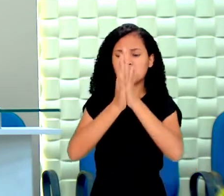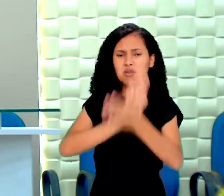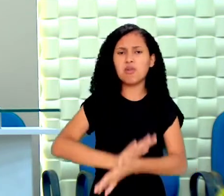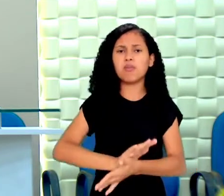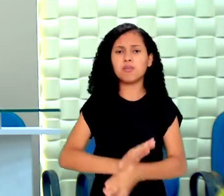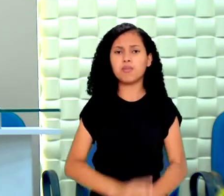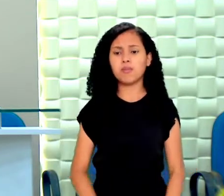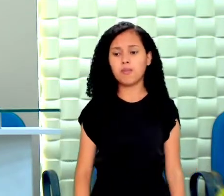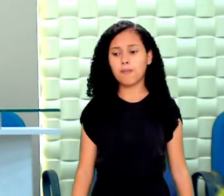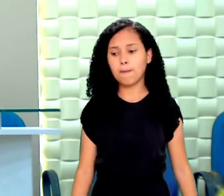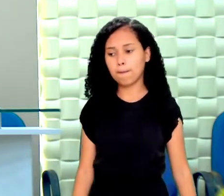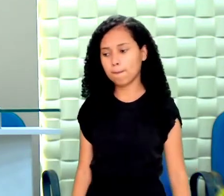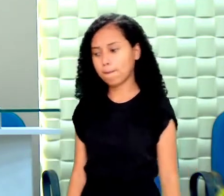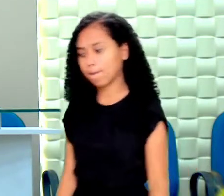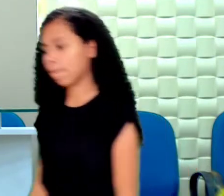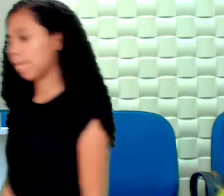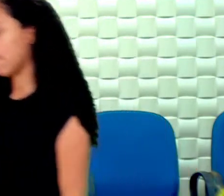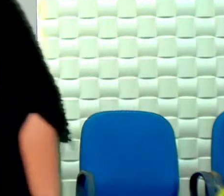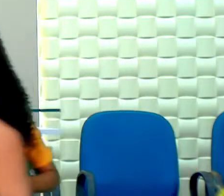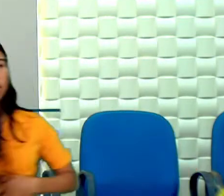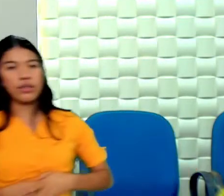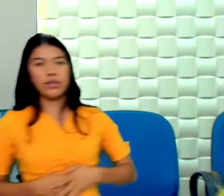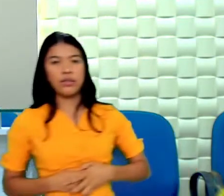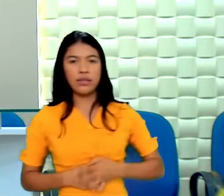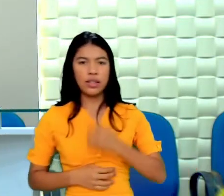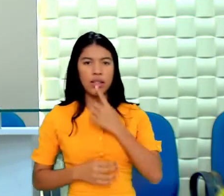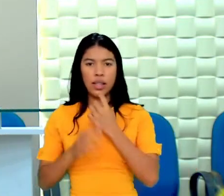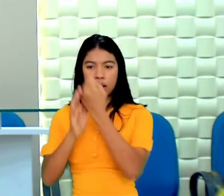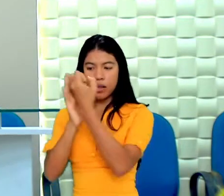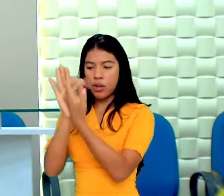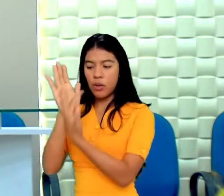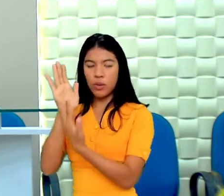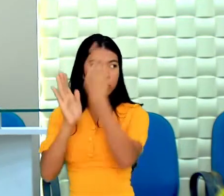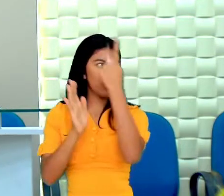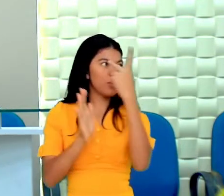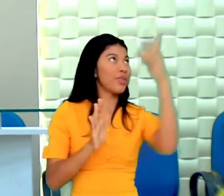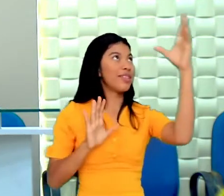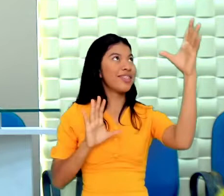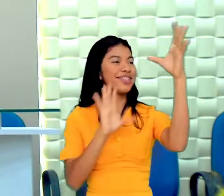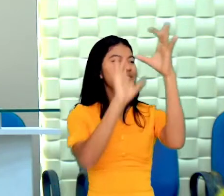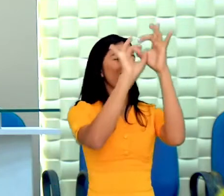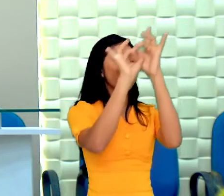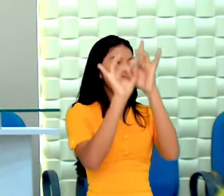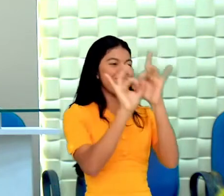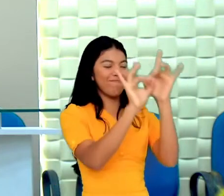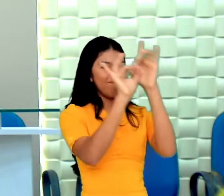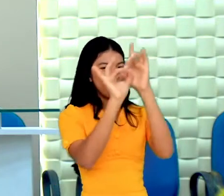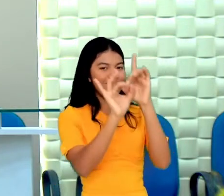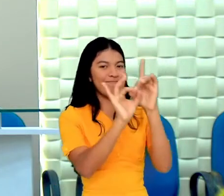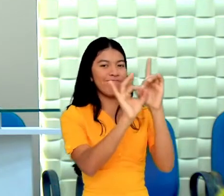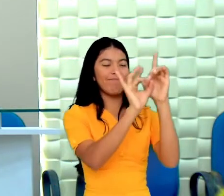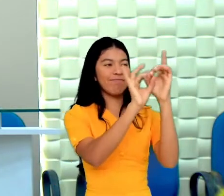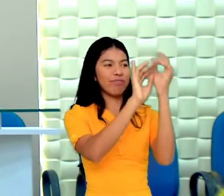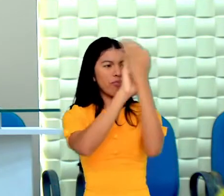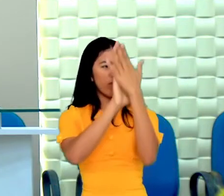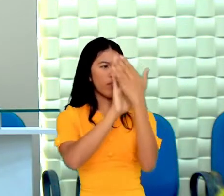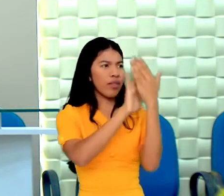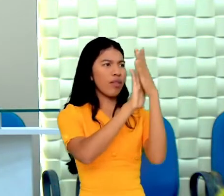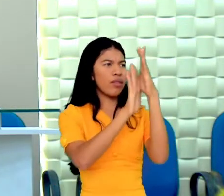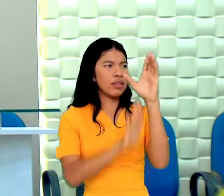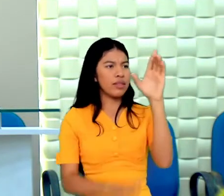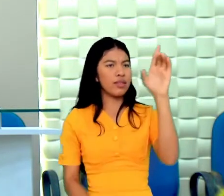nos separa de Deus, e o seu sangue nos une a Deus. Louvado seja o seu santo nome.